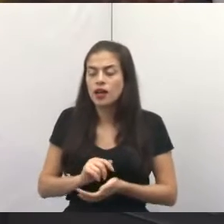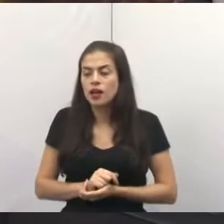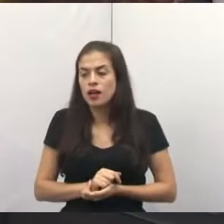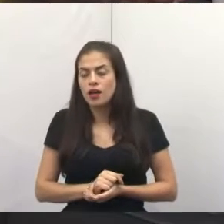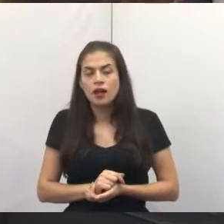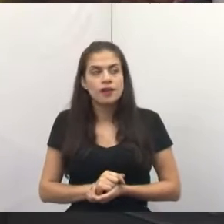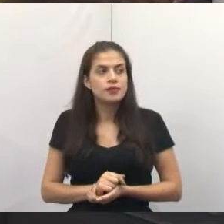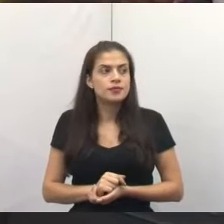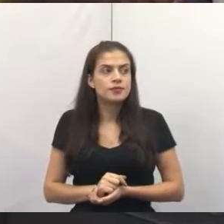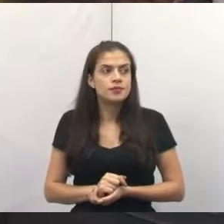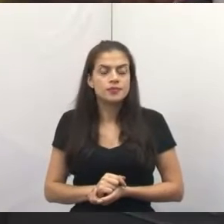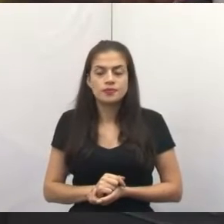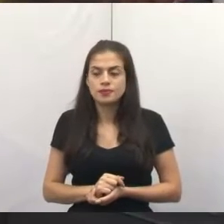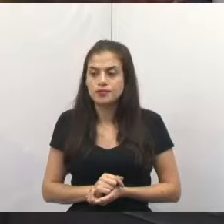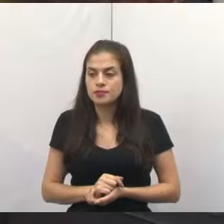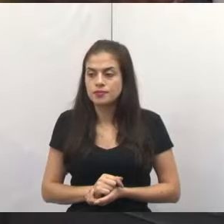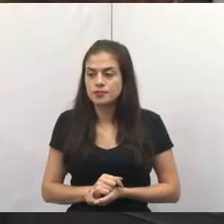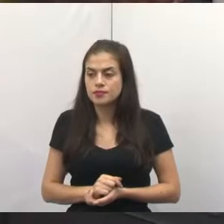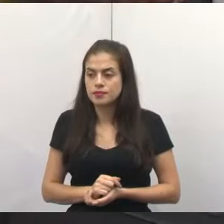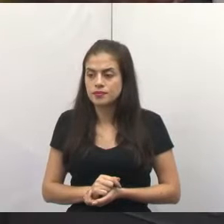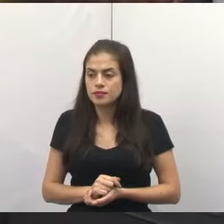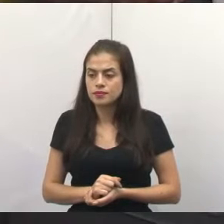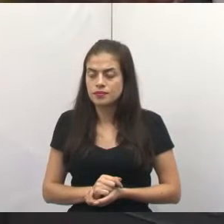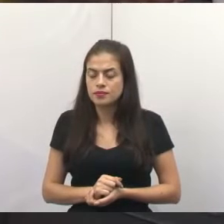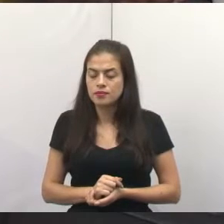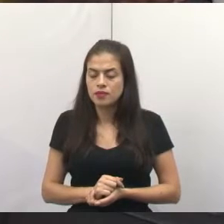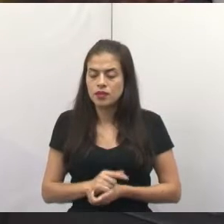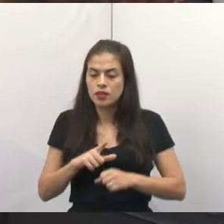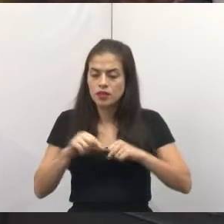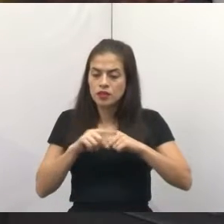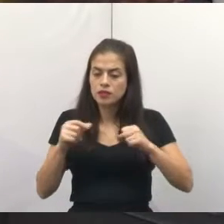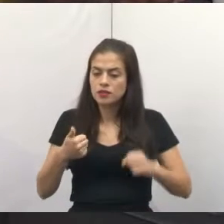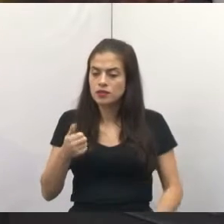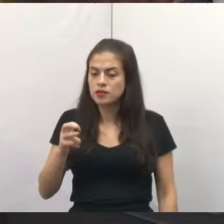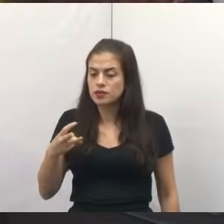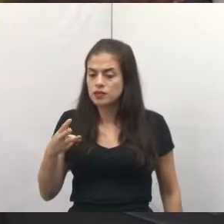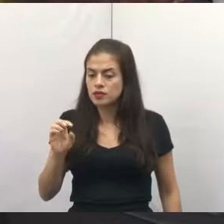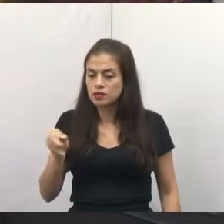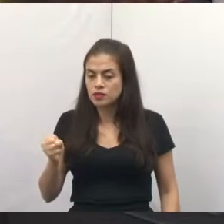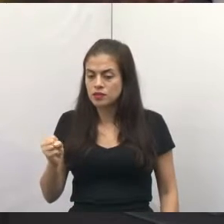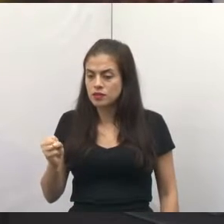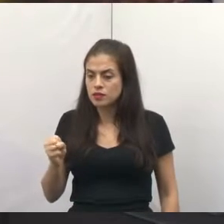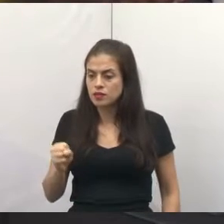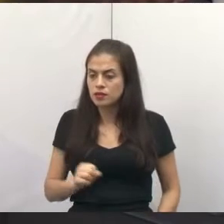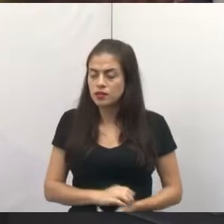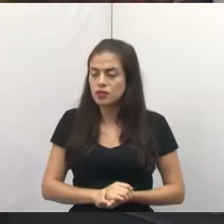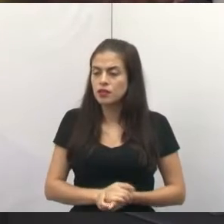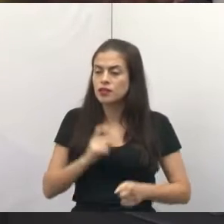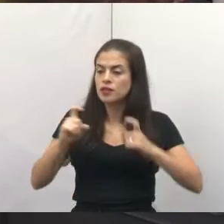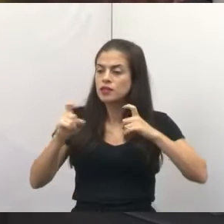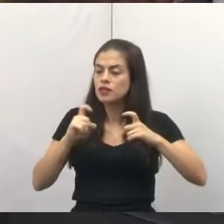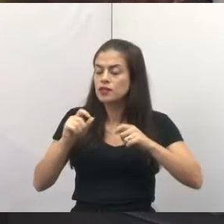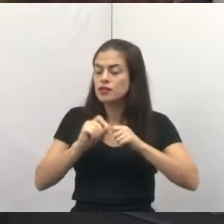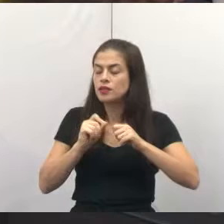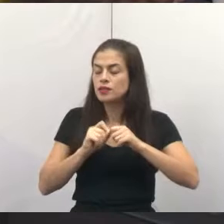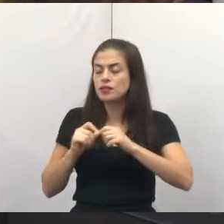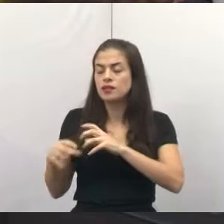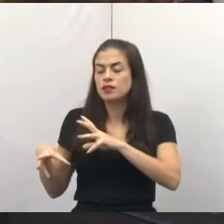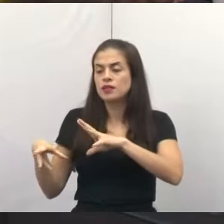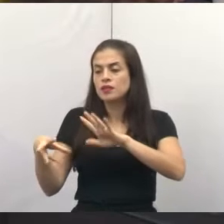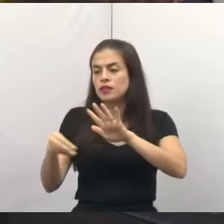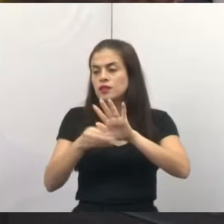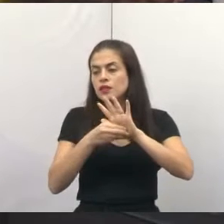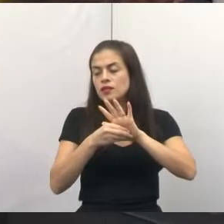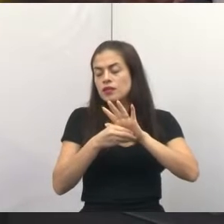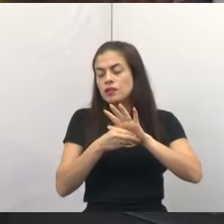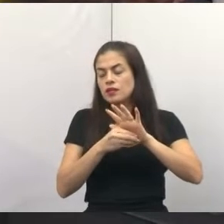Com relação aqui, olha, essa parte que fala no artigo 138, exceção feita quando as emendas, subemendas